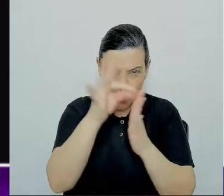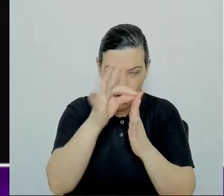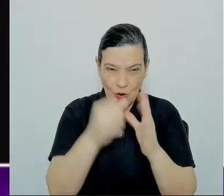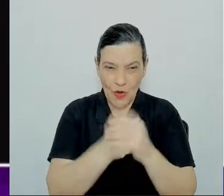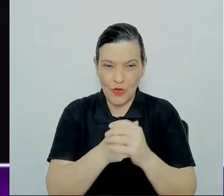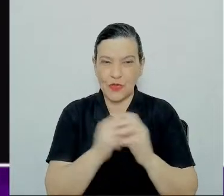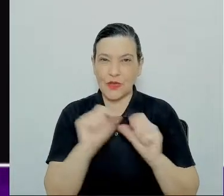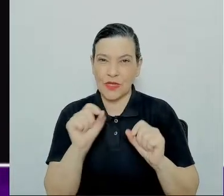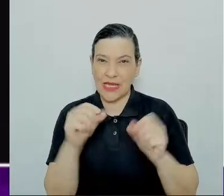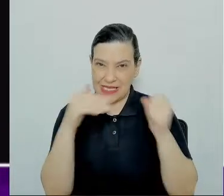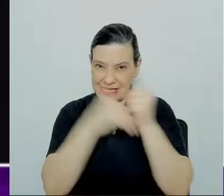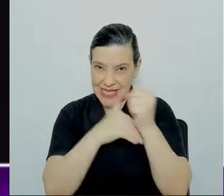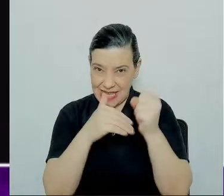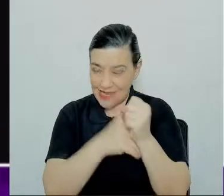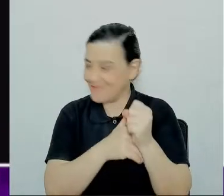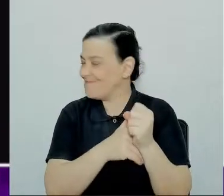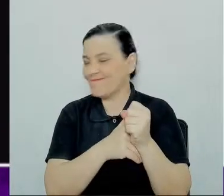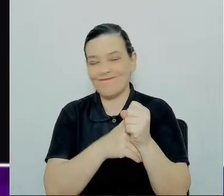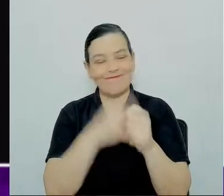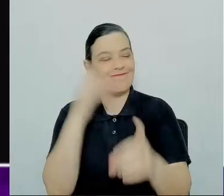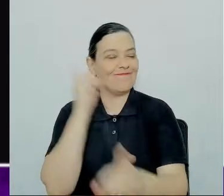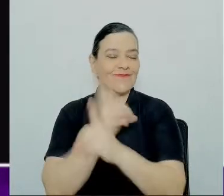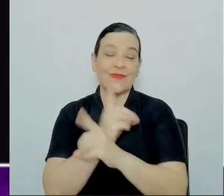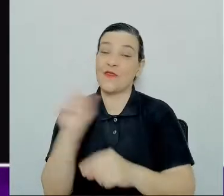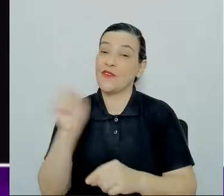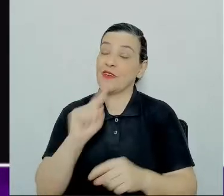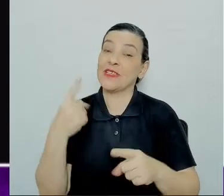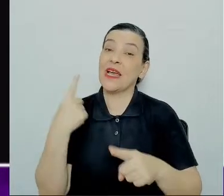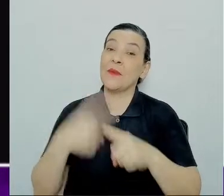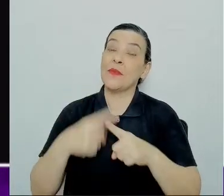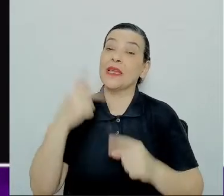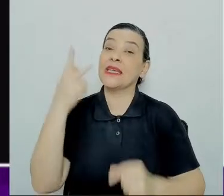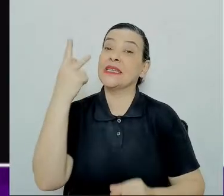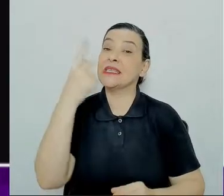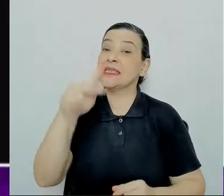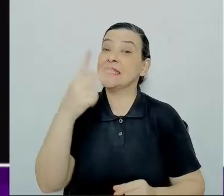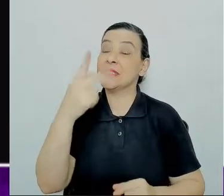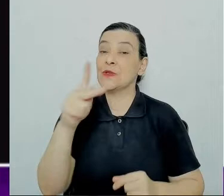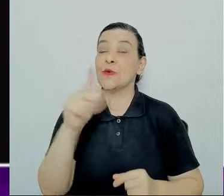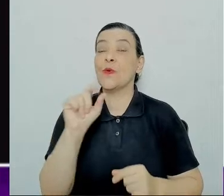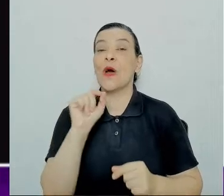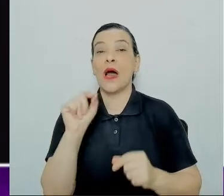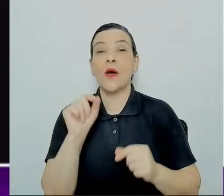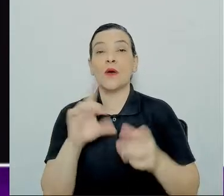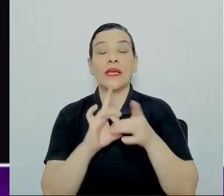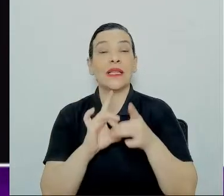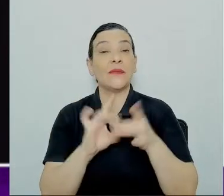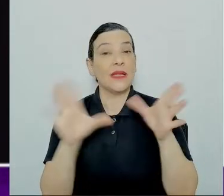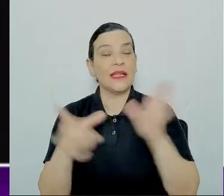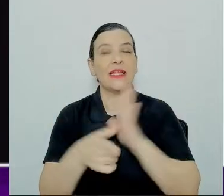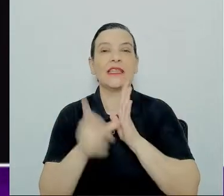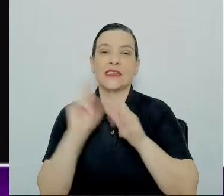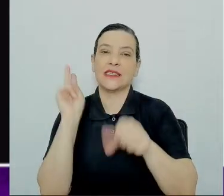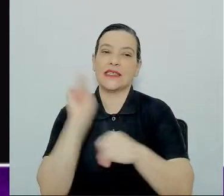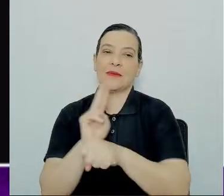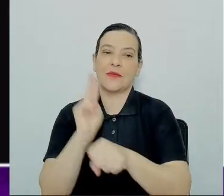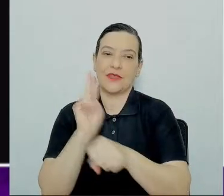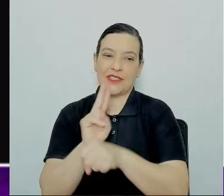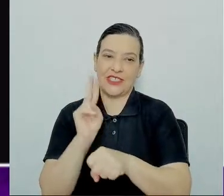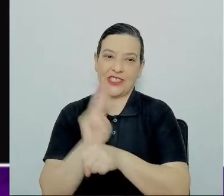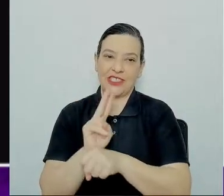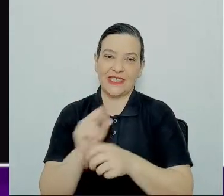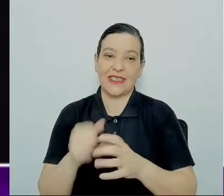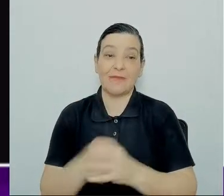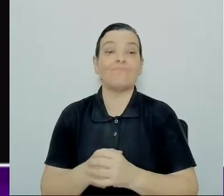sem admin. Por quê? Porque as suas credenciais estão protegidas, por exemplo, dentro de um Key Vault.